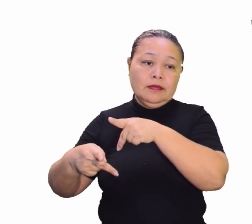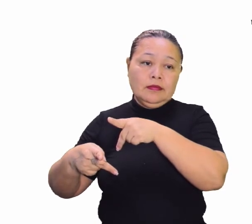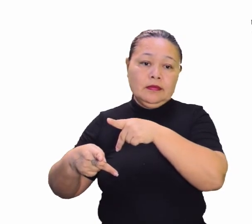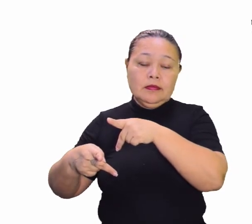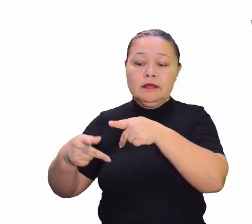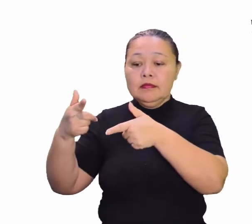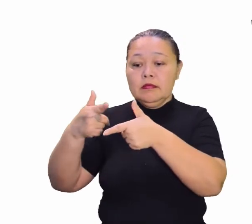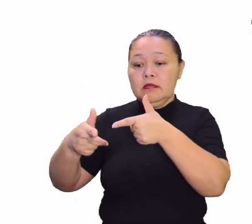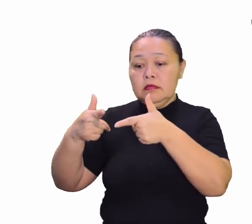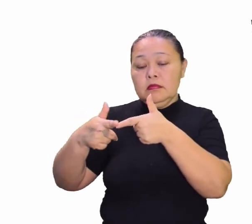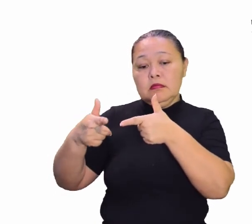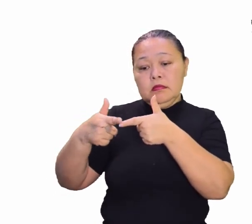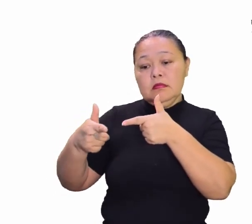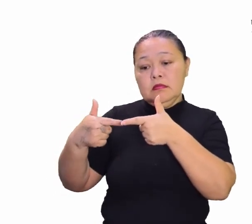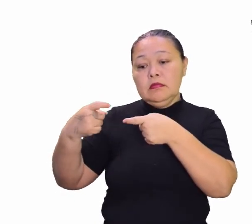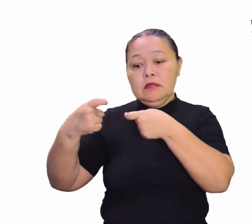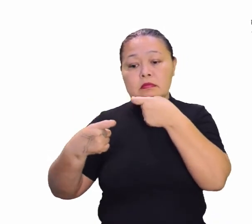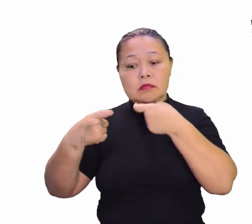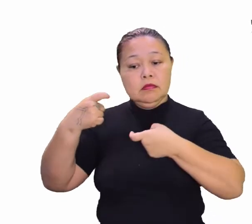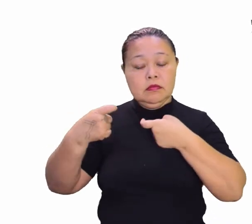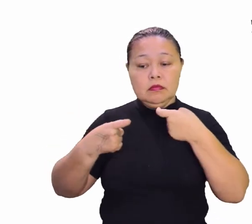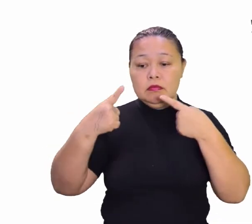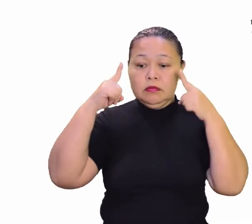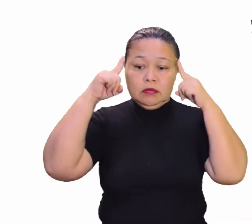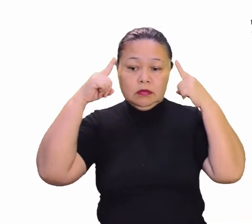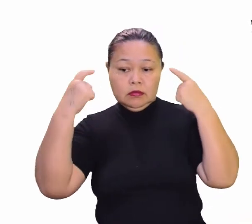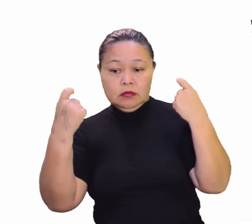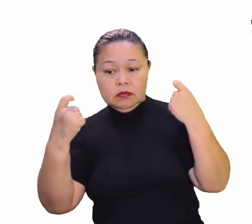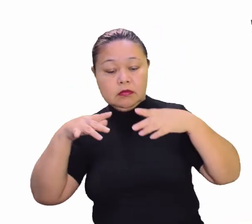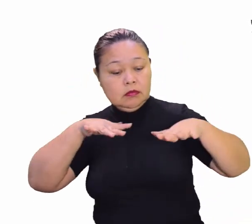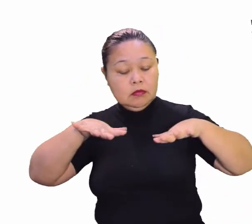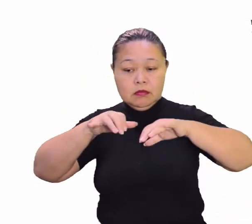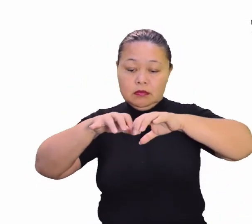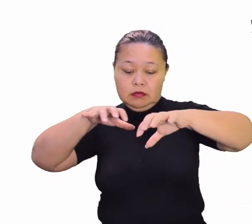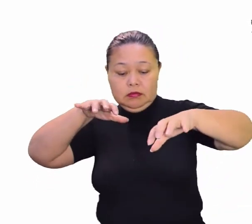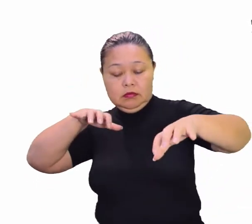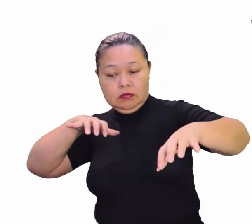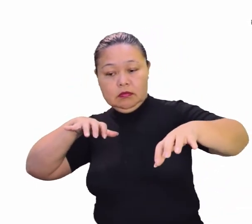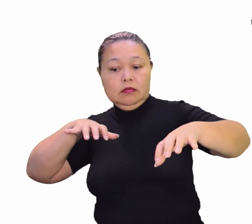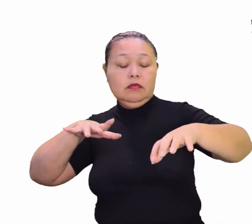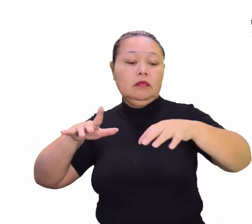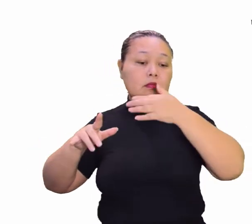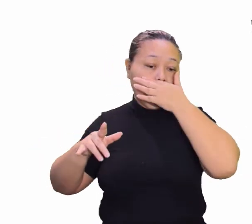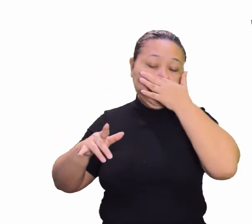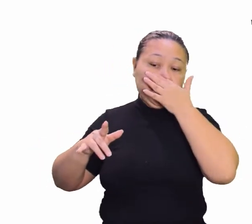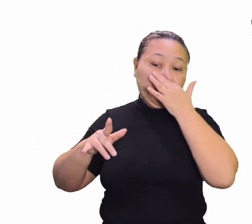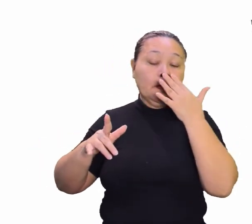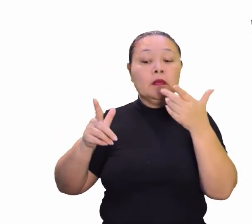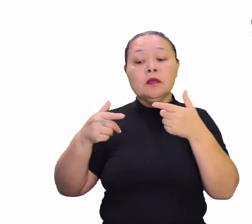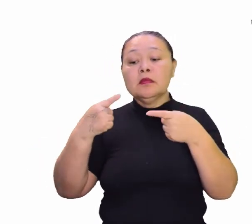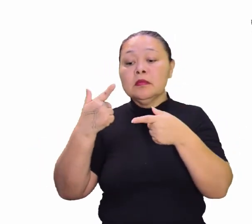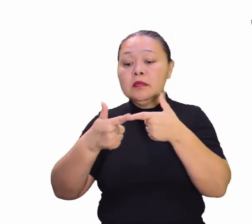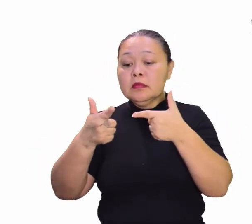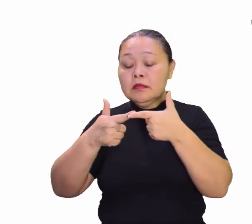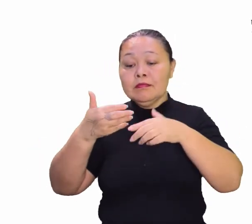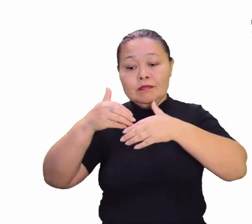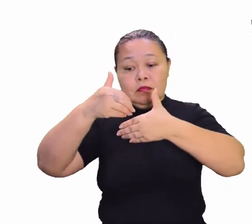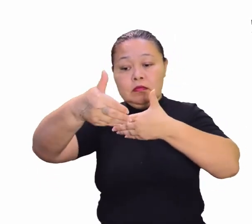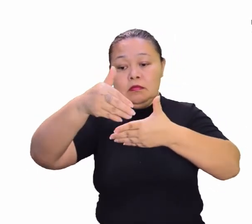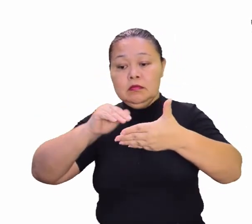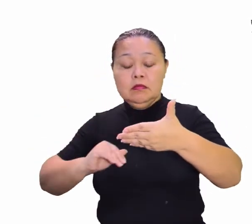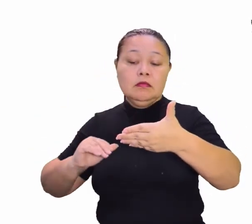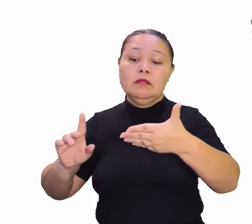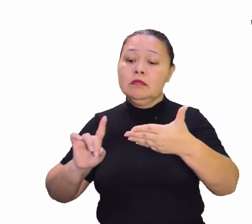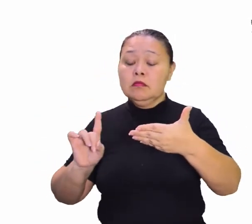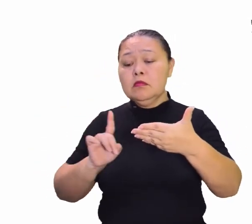Atrasa problemas de guerra, de violência, de movimento separatista, de conflitos de fronteira,